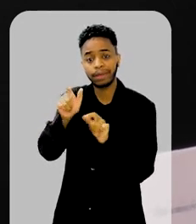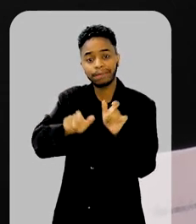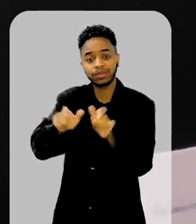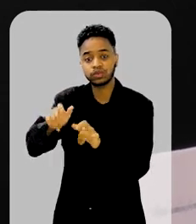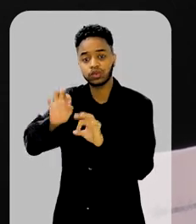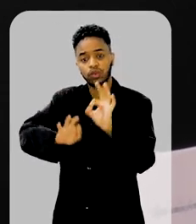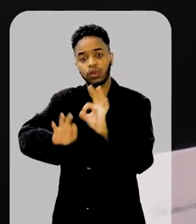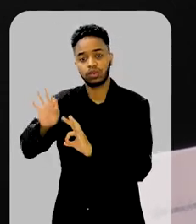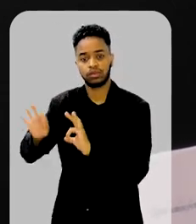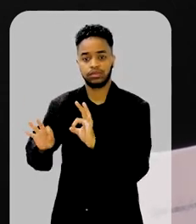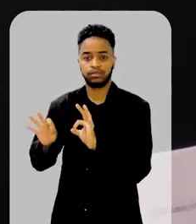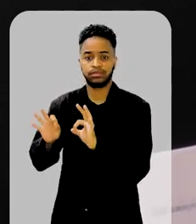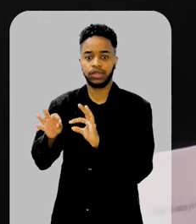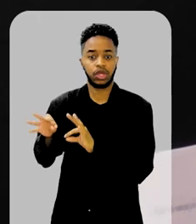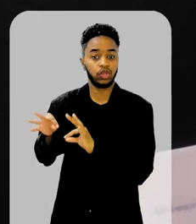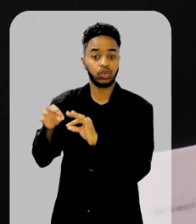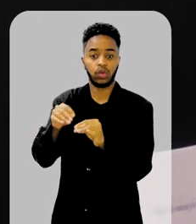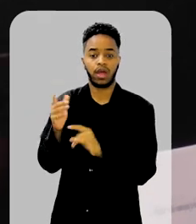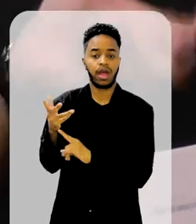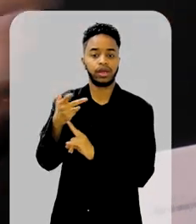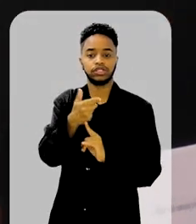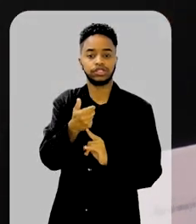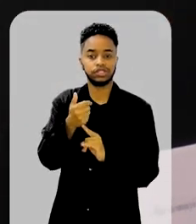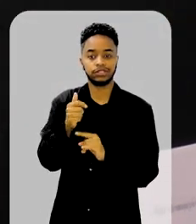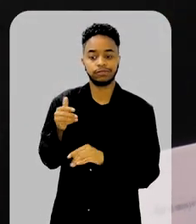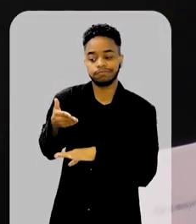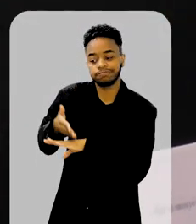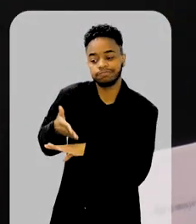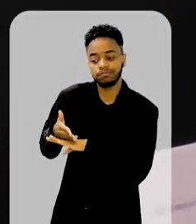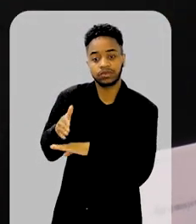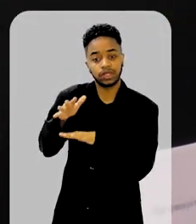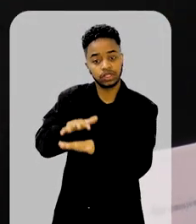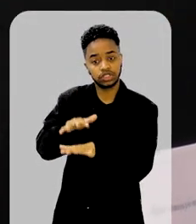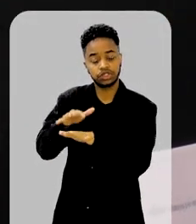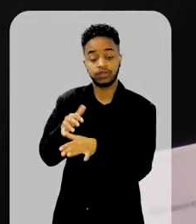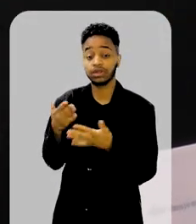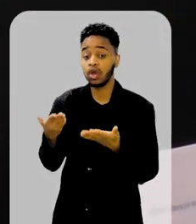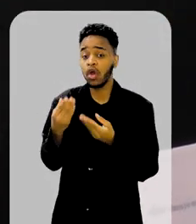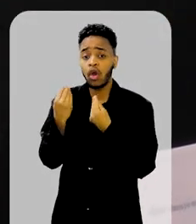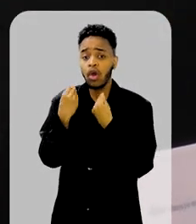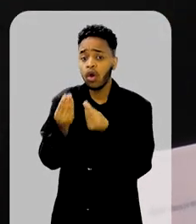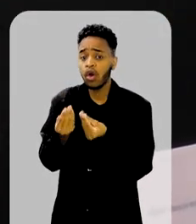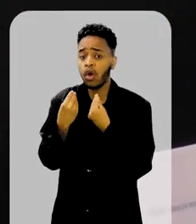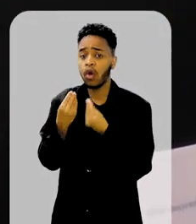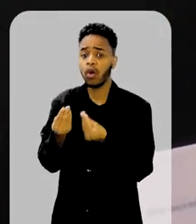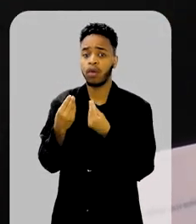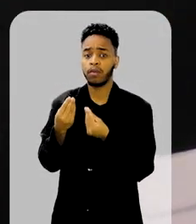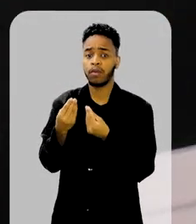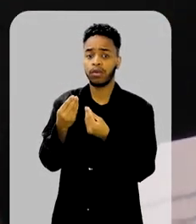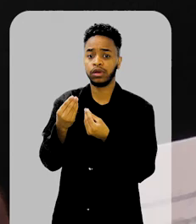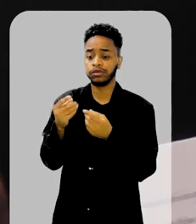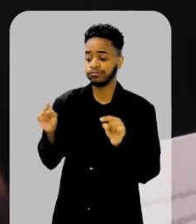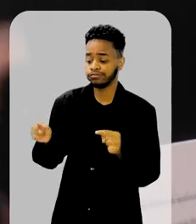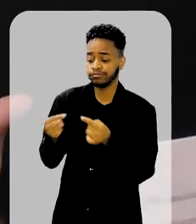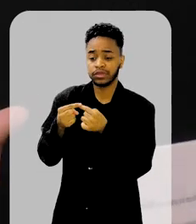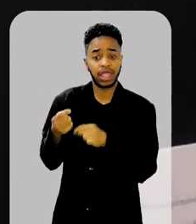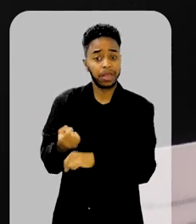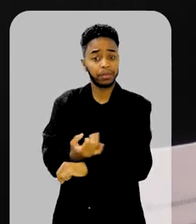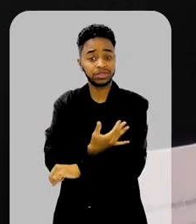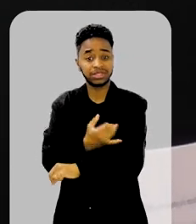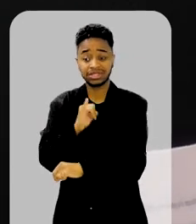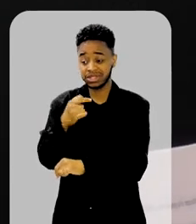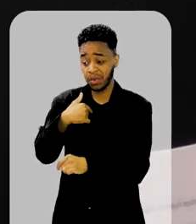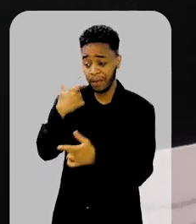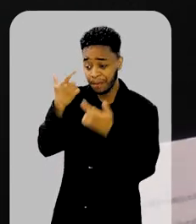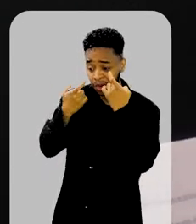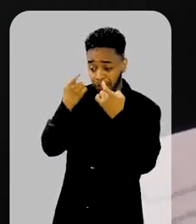construída por pessoas ali né por todos os artistas as pessoas que estão lá no desfile E aí como é que você consegue trazer emoção para isso